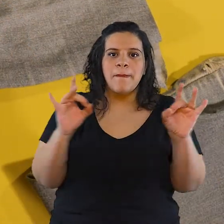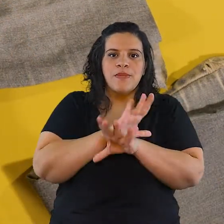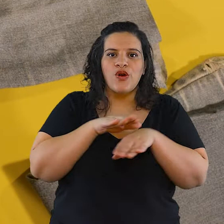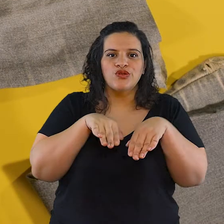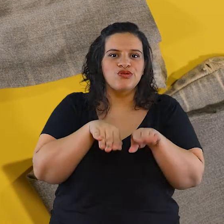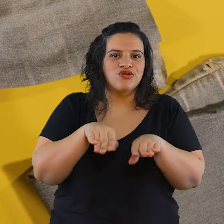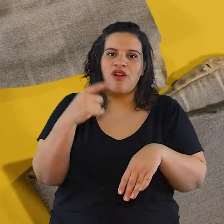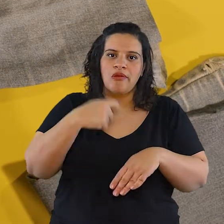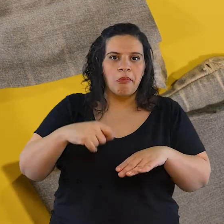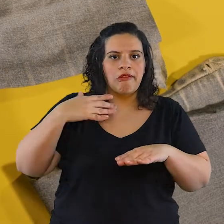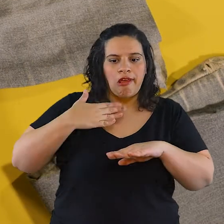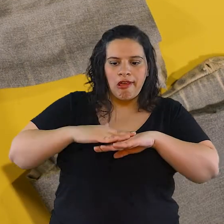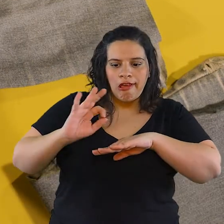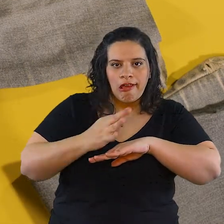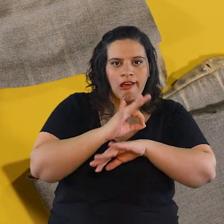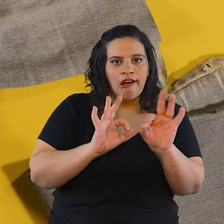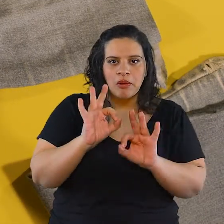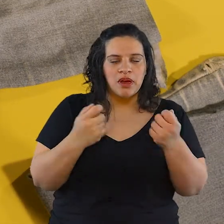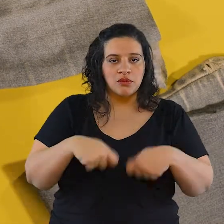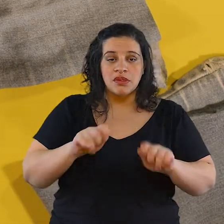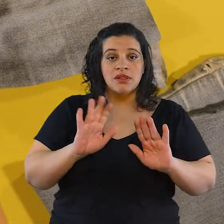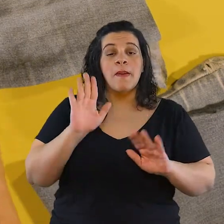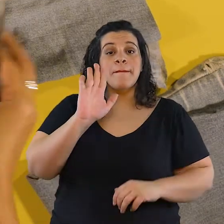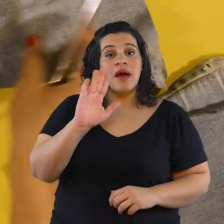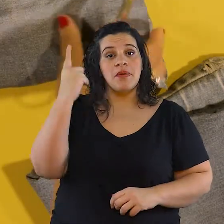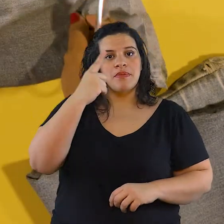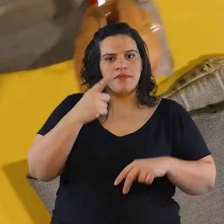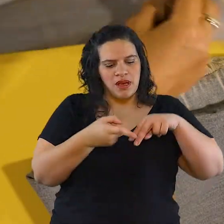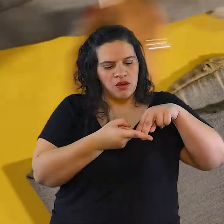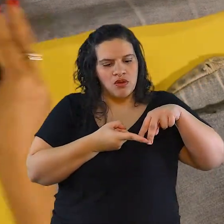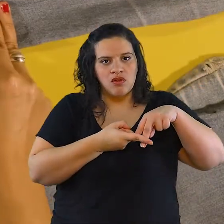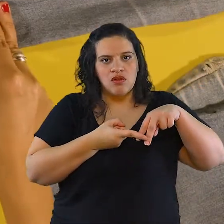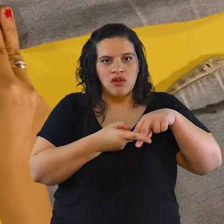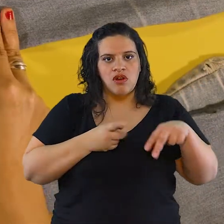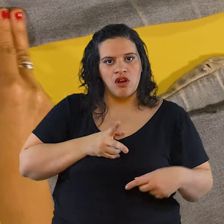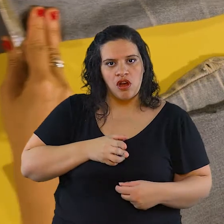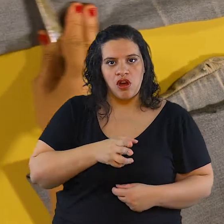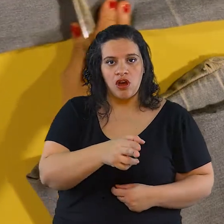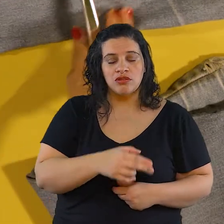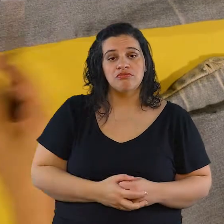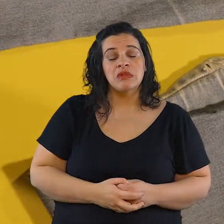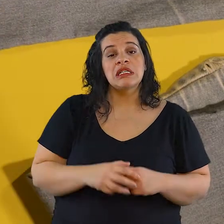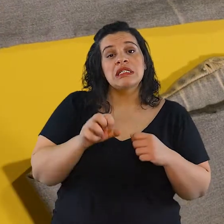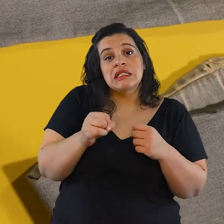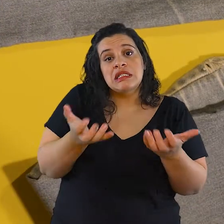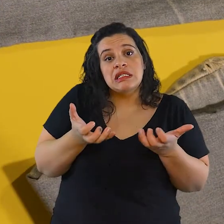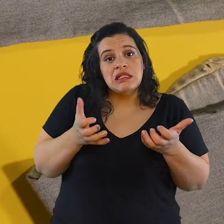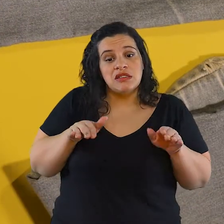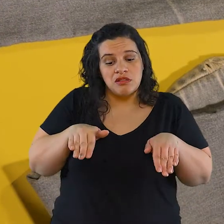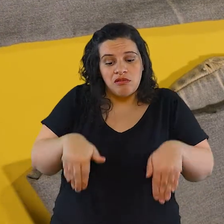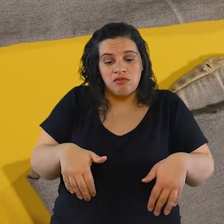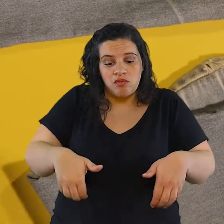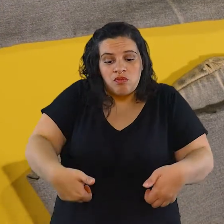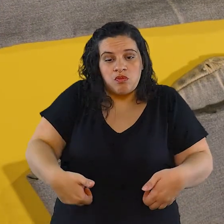aí eu tenho um acabamento já dessa parte da perna, então depois eu não preciso fazer. Mas antes eu vou tirar essa barra aqui